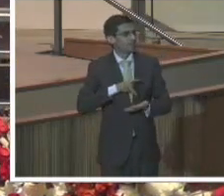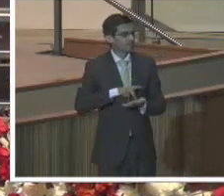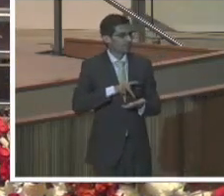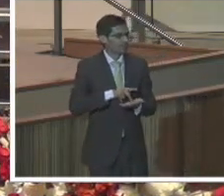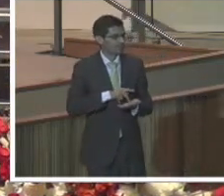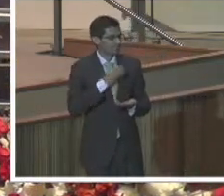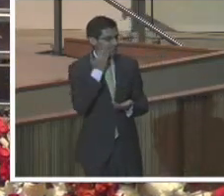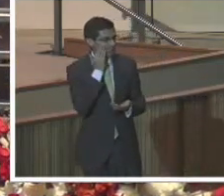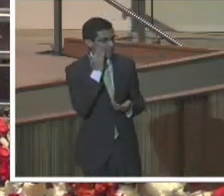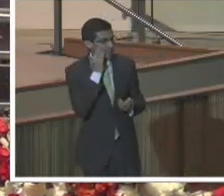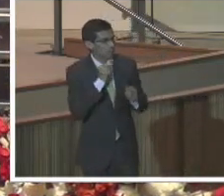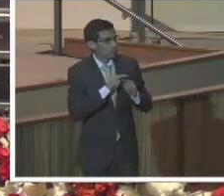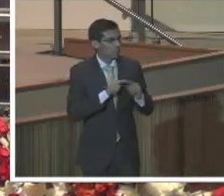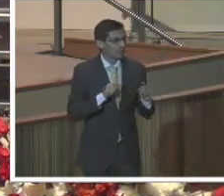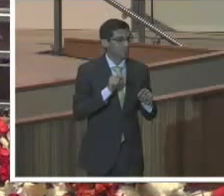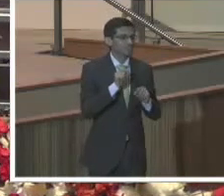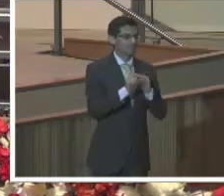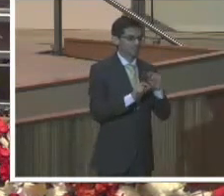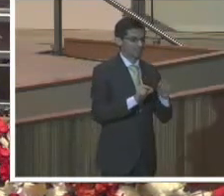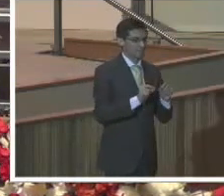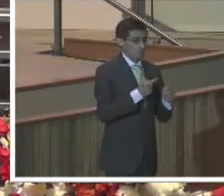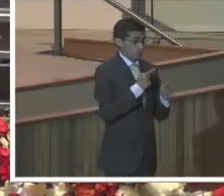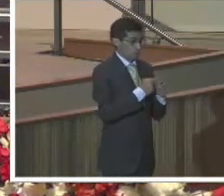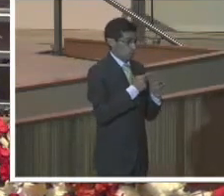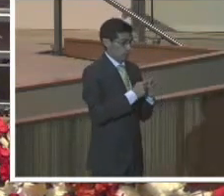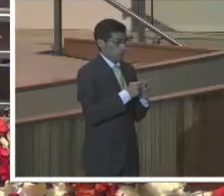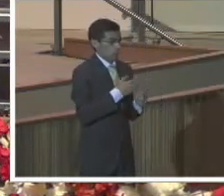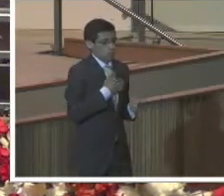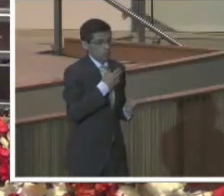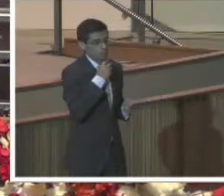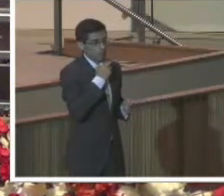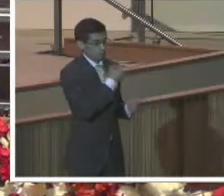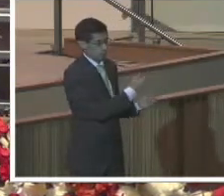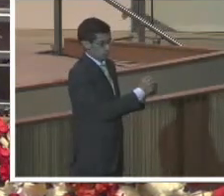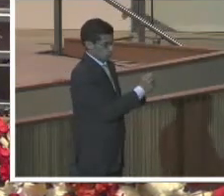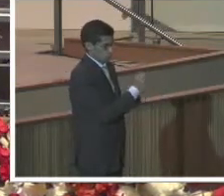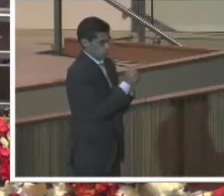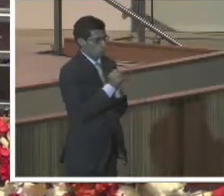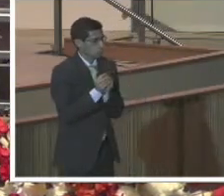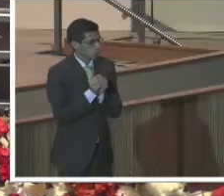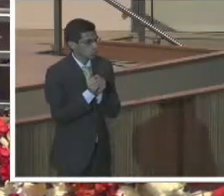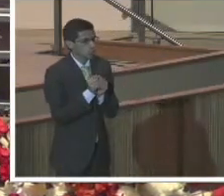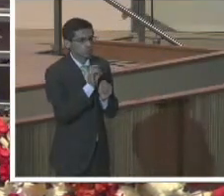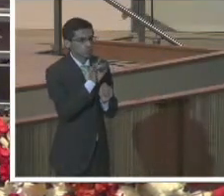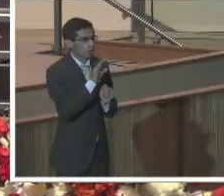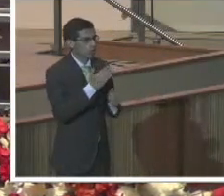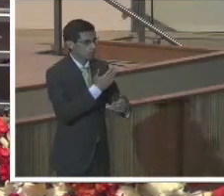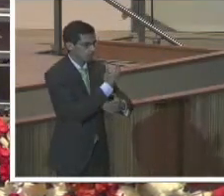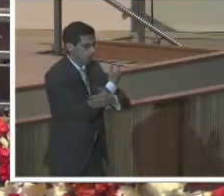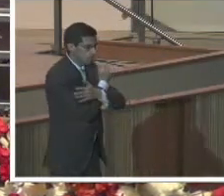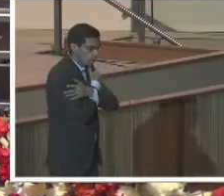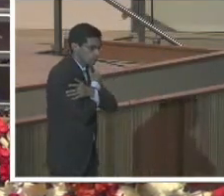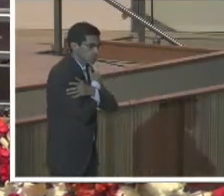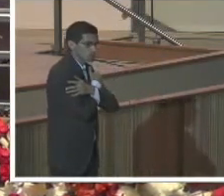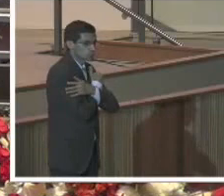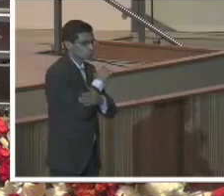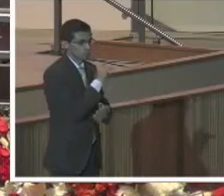final. Sabe por que ele foi lá? Só para me dar um abraço.